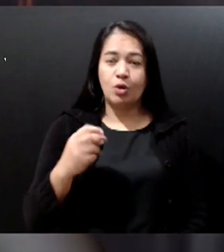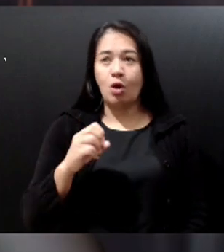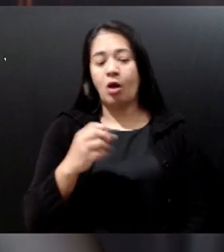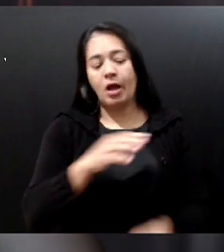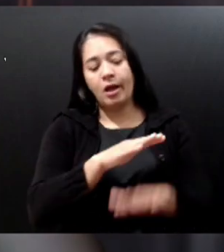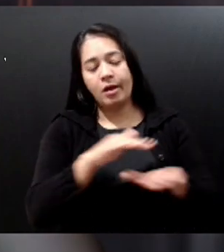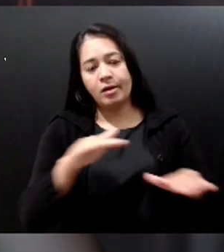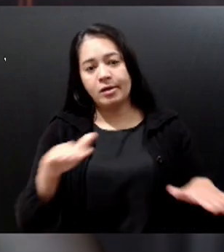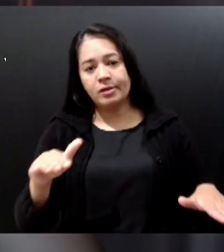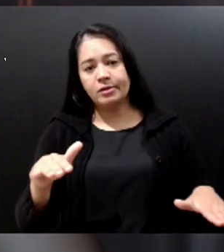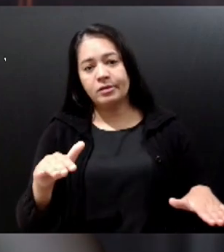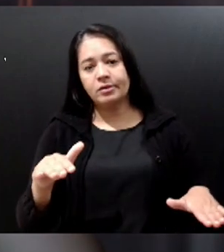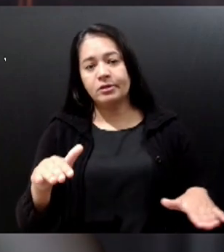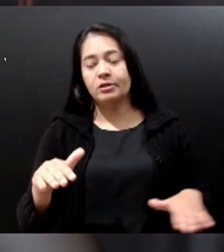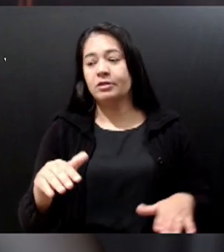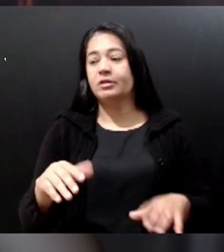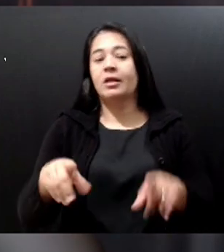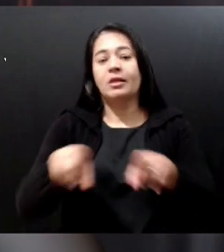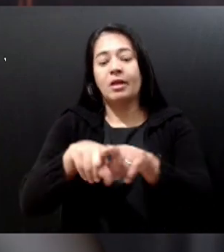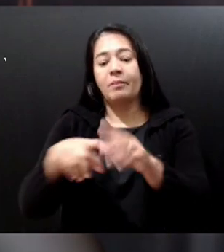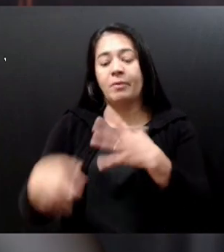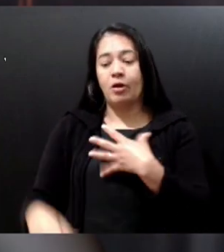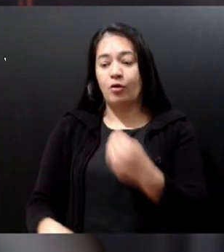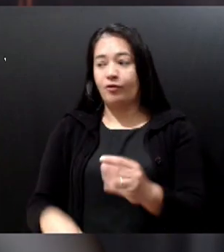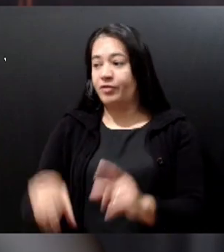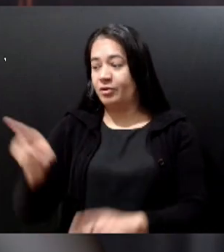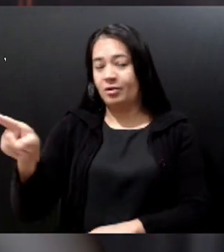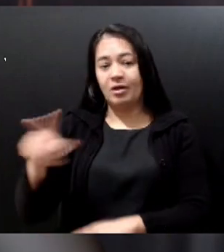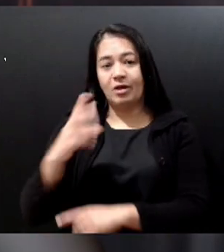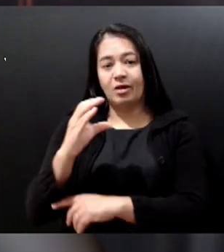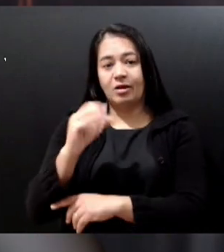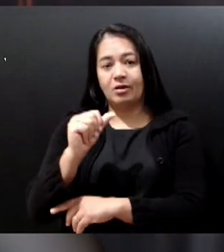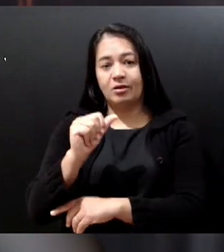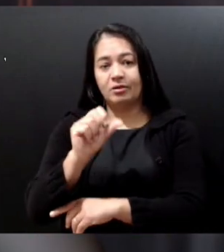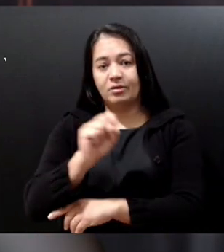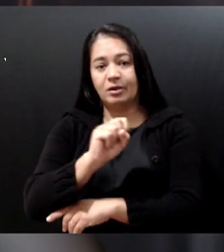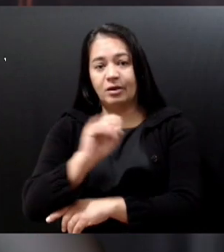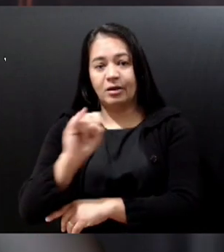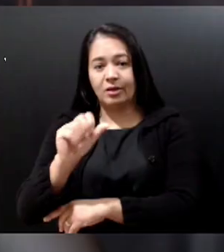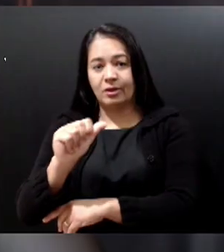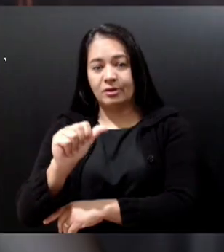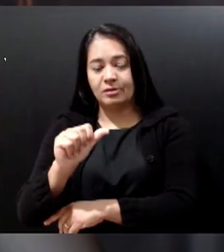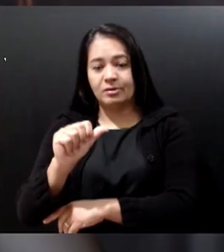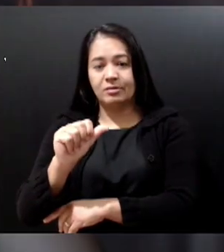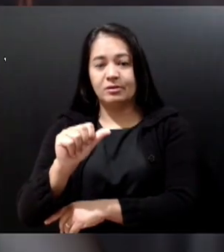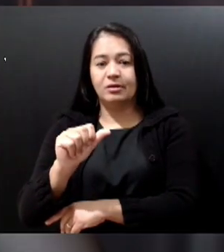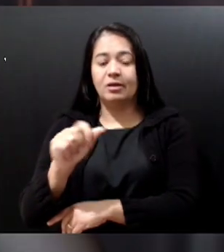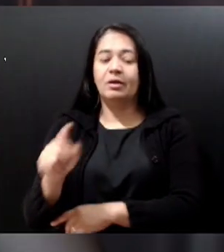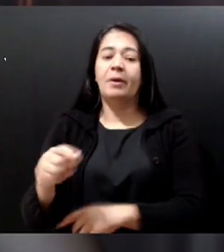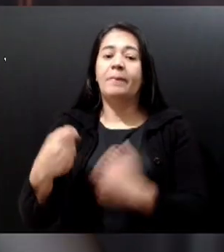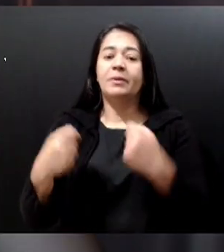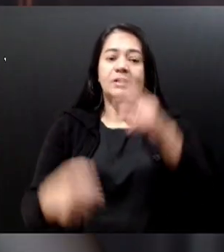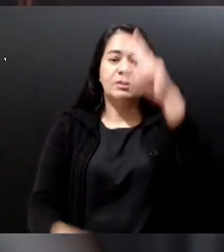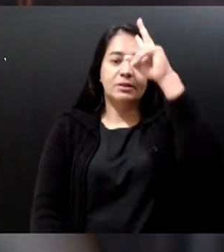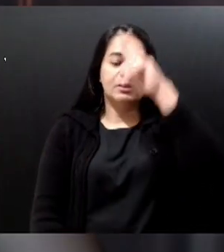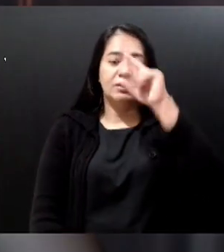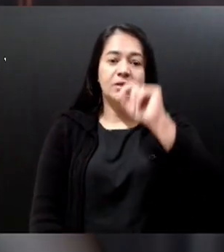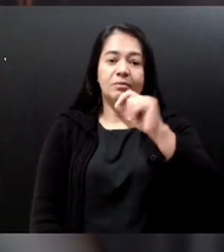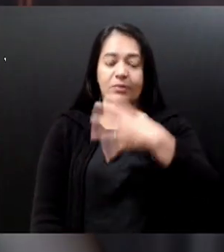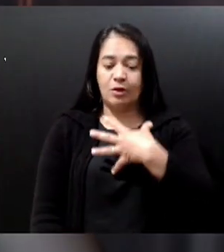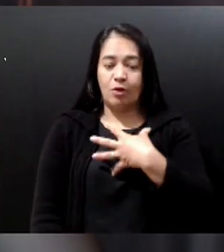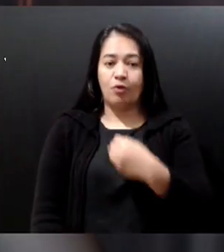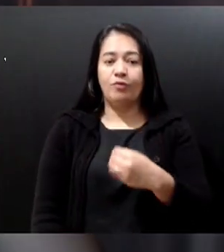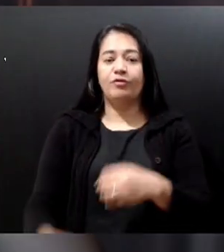Eller, a gente vai sempre preciso lembrar assim que há o filho da Marília Mendonça,